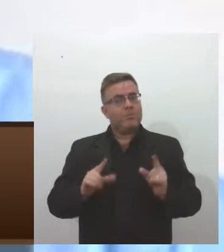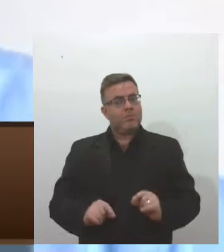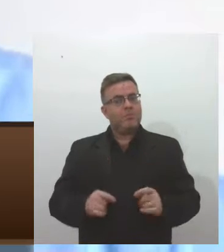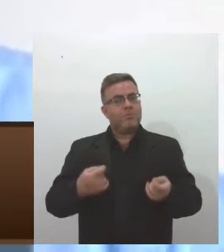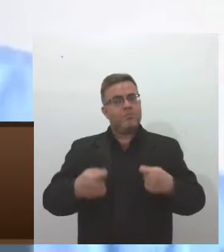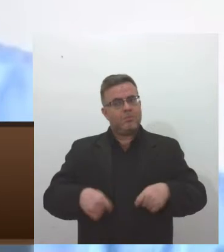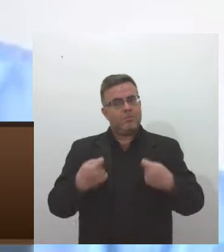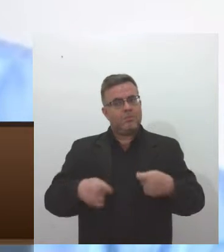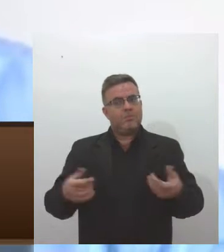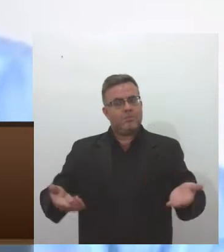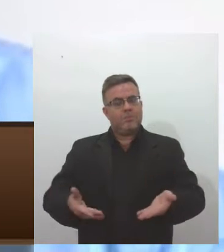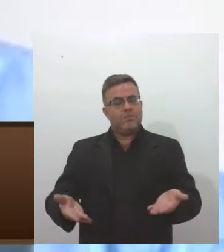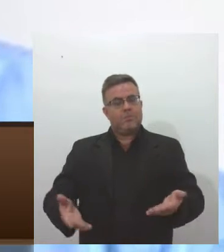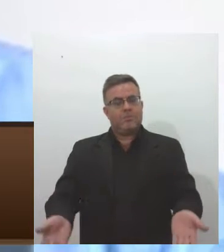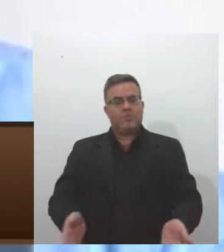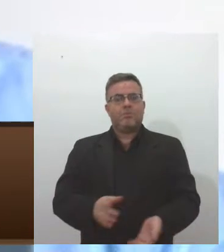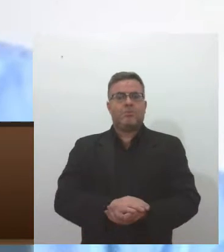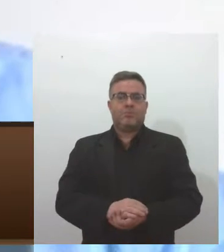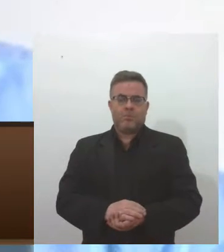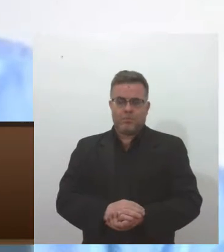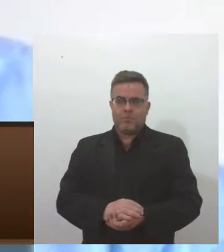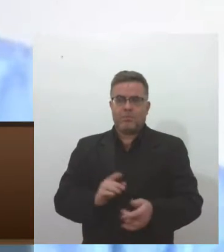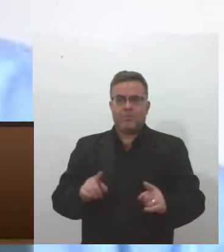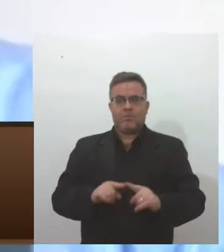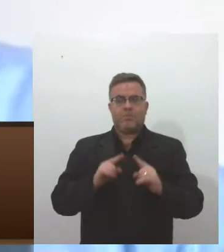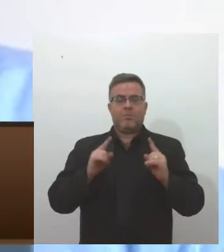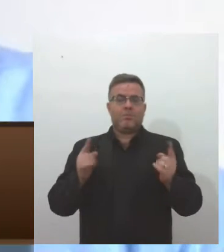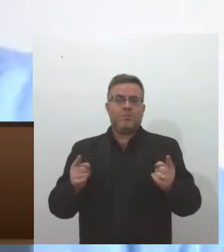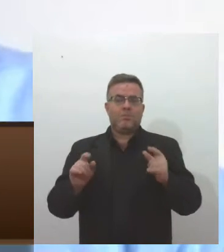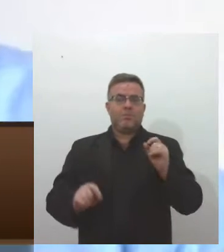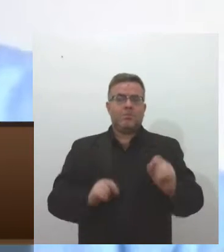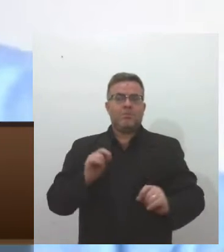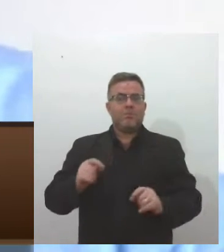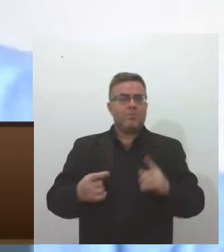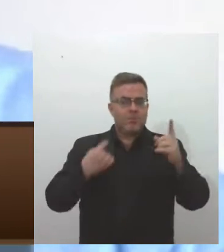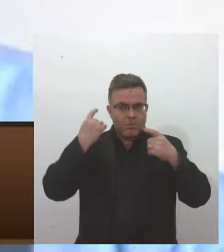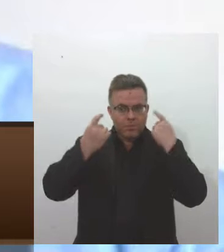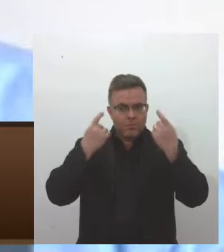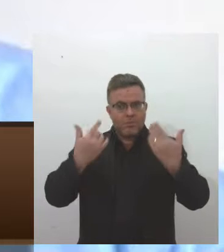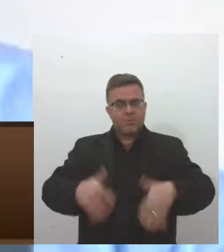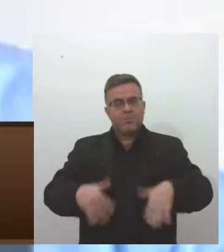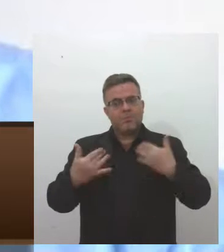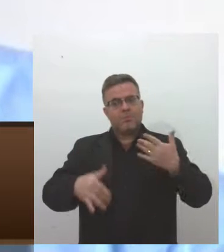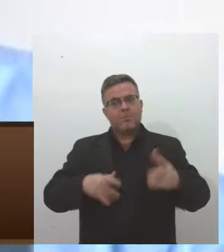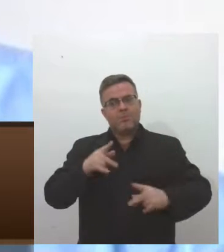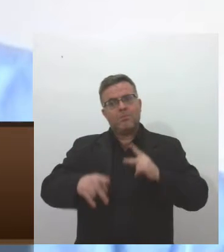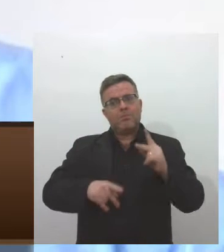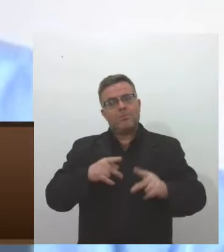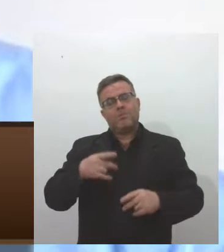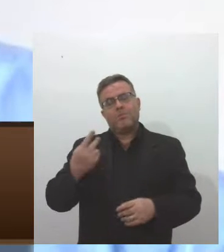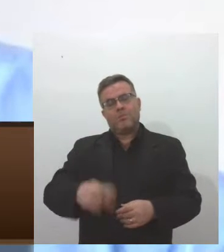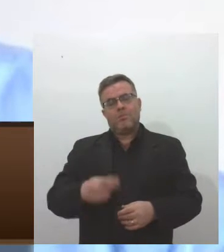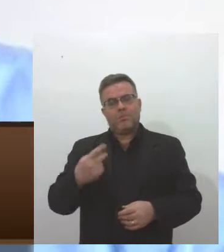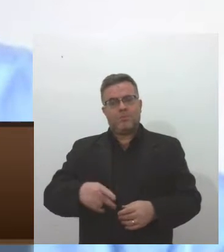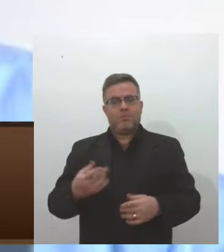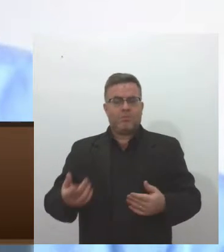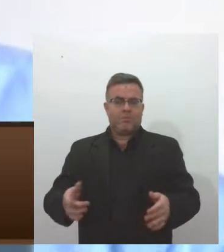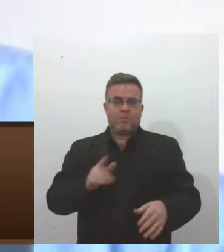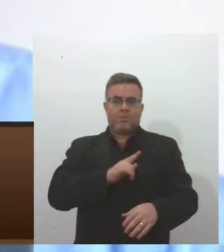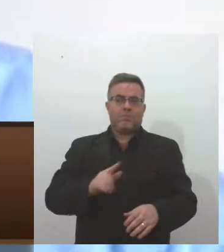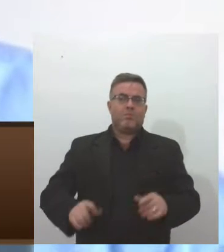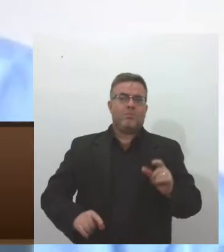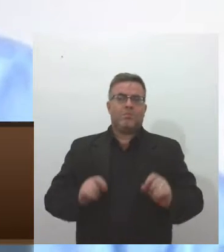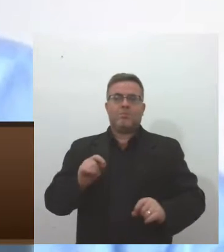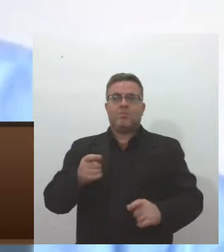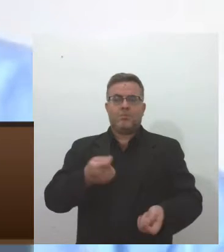estamos vivenciando nesse momento. Mas essa é uma preocupação do governo do Estado em relação à